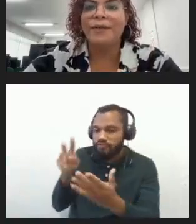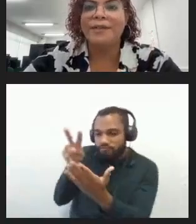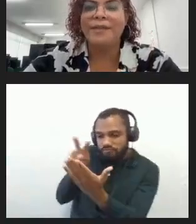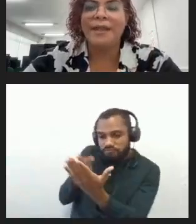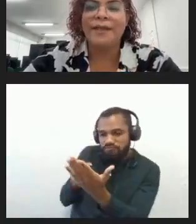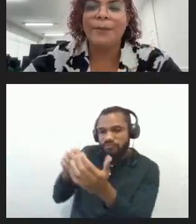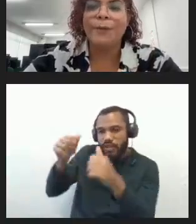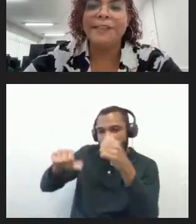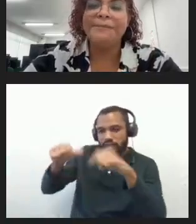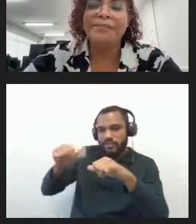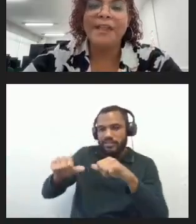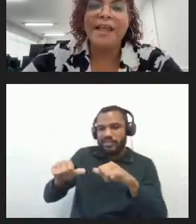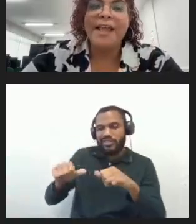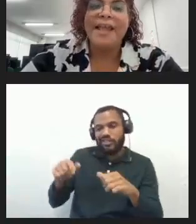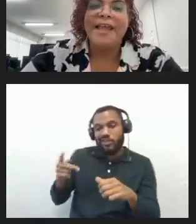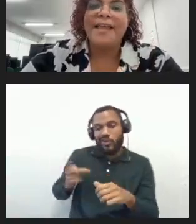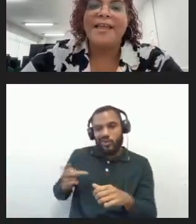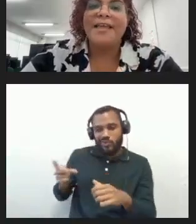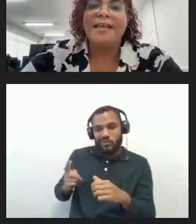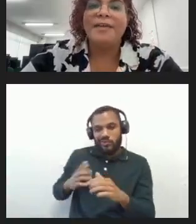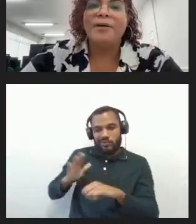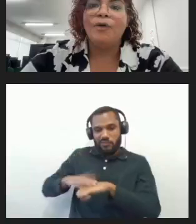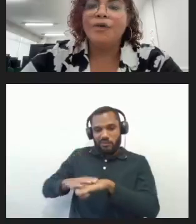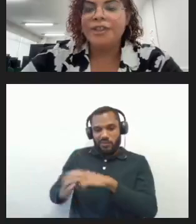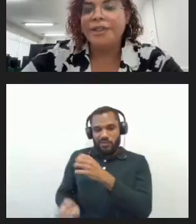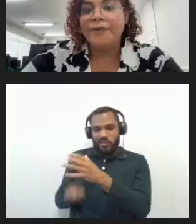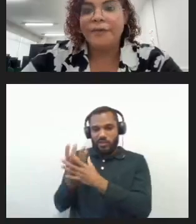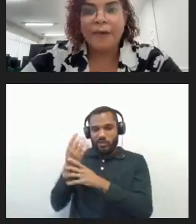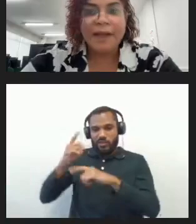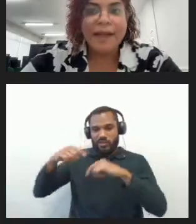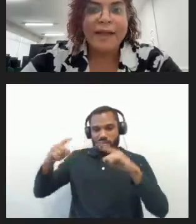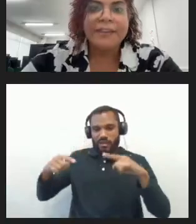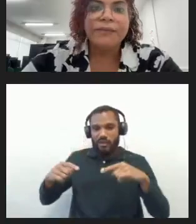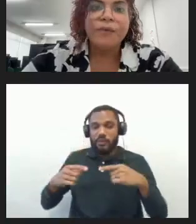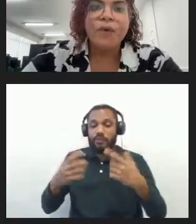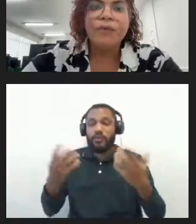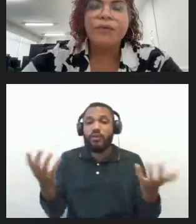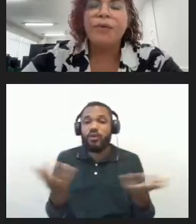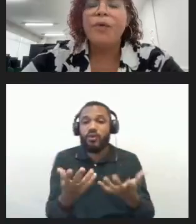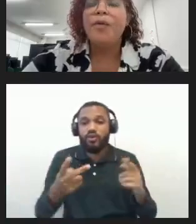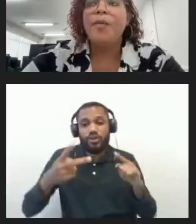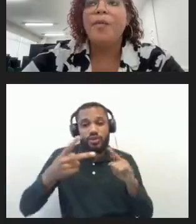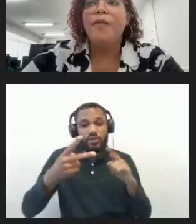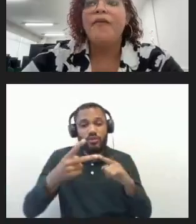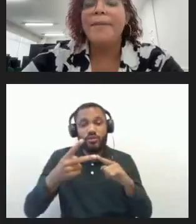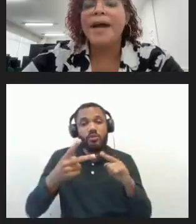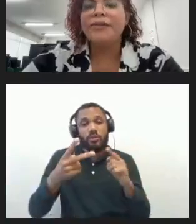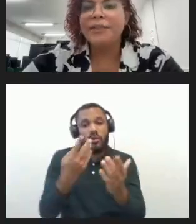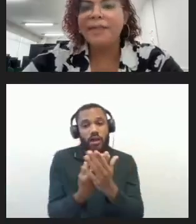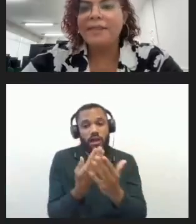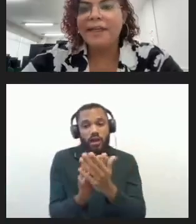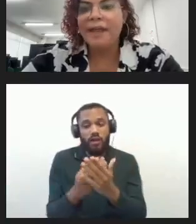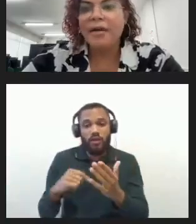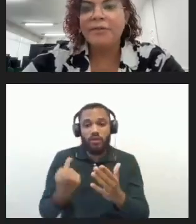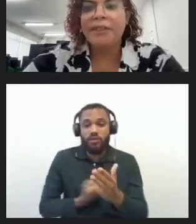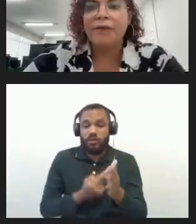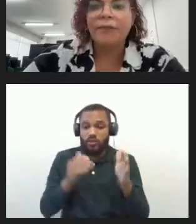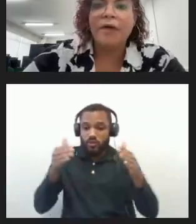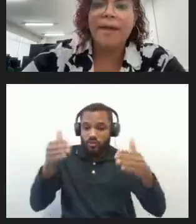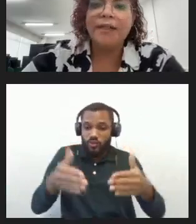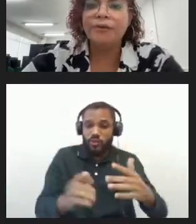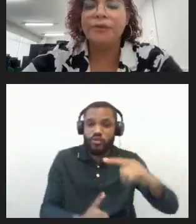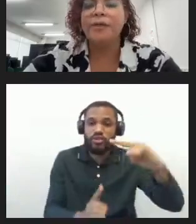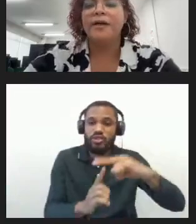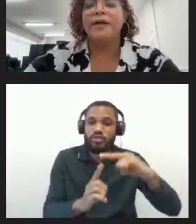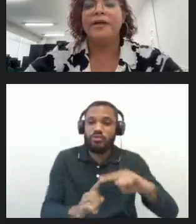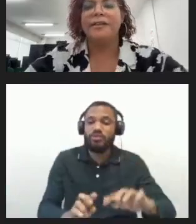pela professora Rosemary e por mim. E hoje a gente vai focar em um outro formato de material, que é